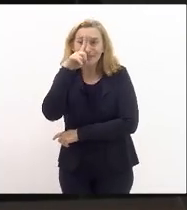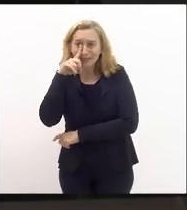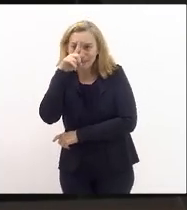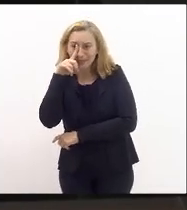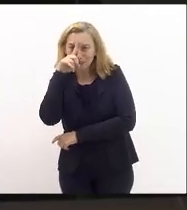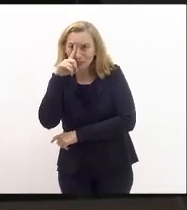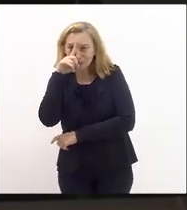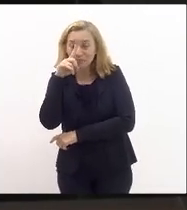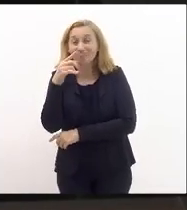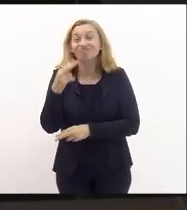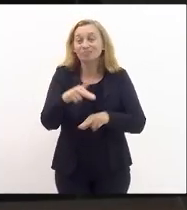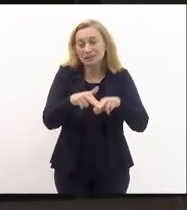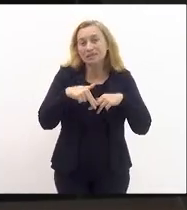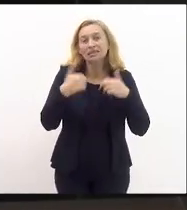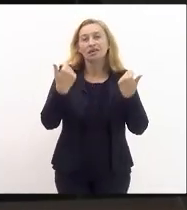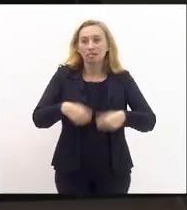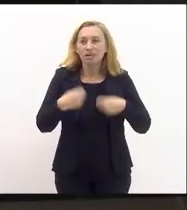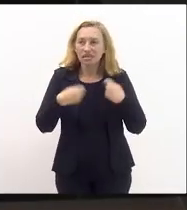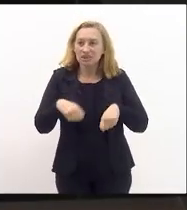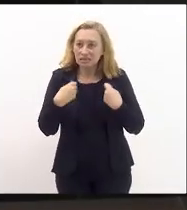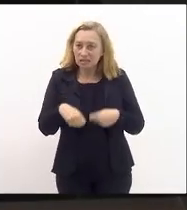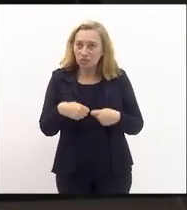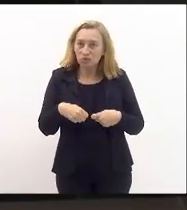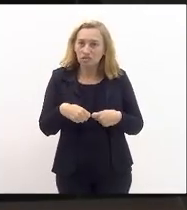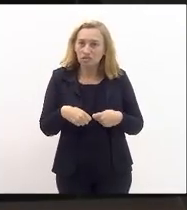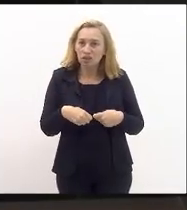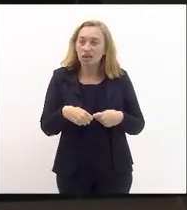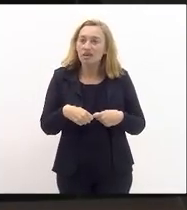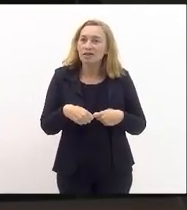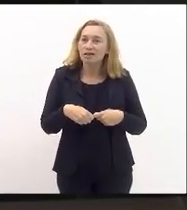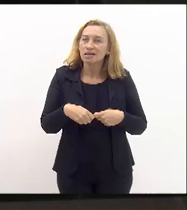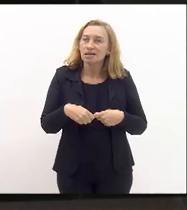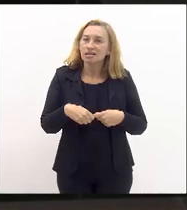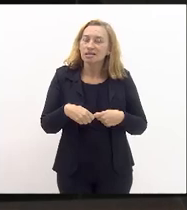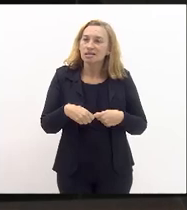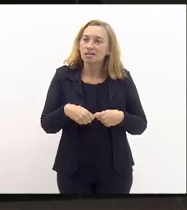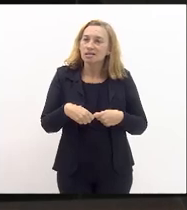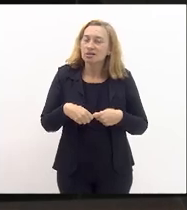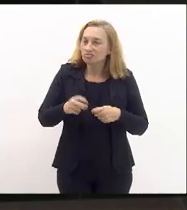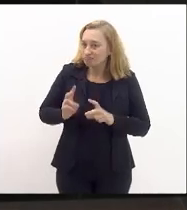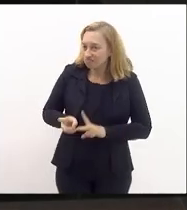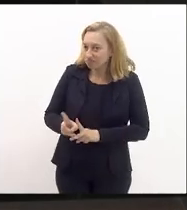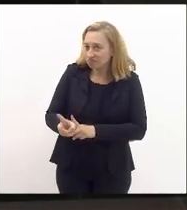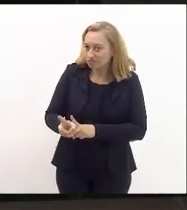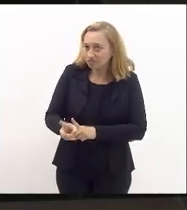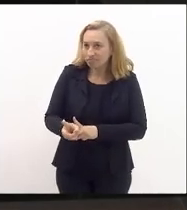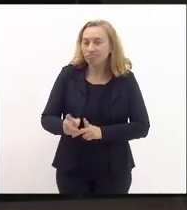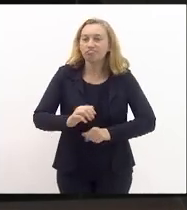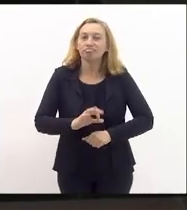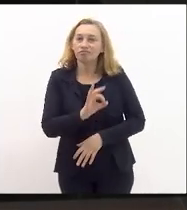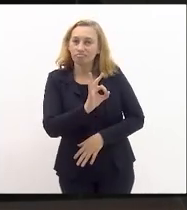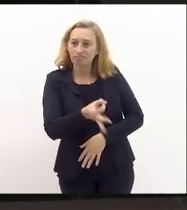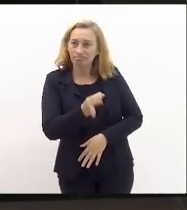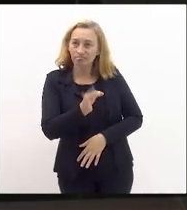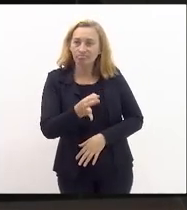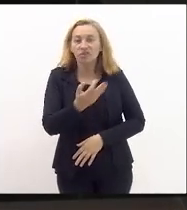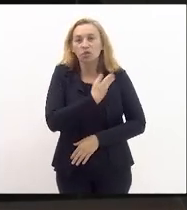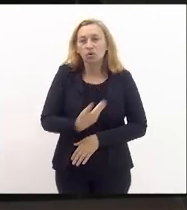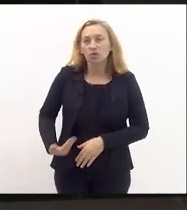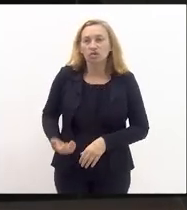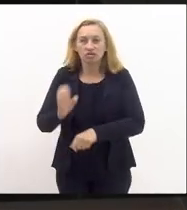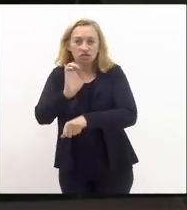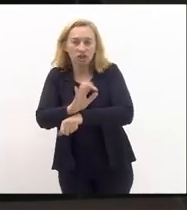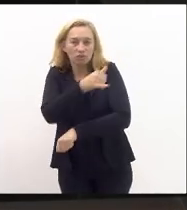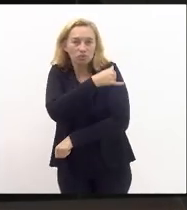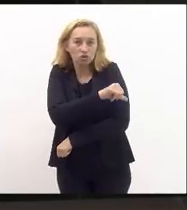e, portanto, é preciso que, de uma forma permanente e efetiva, o governo do Estado do